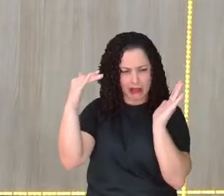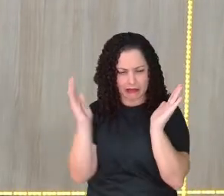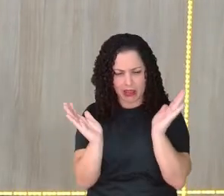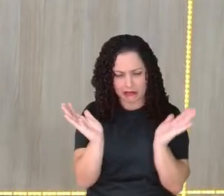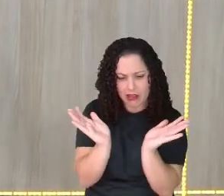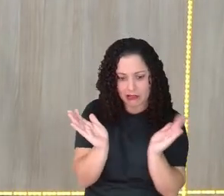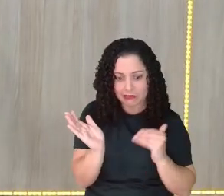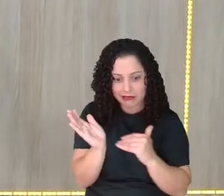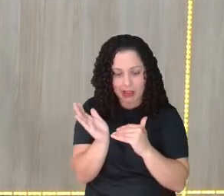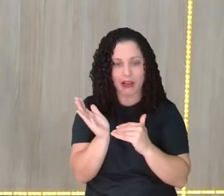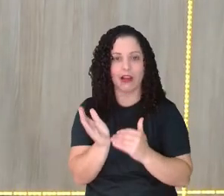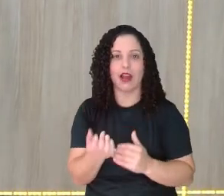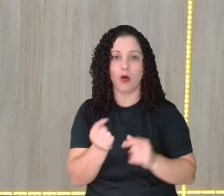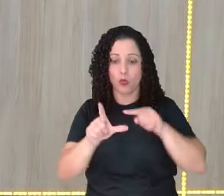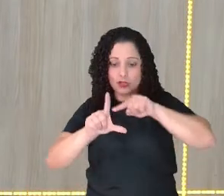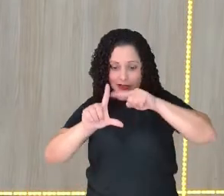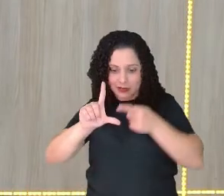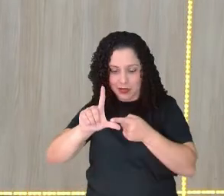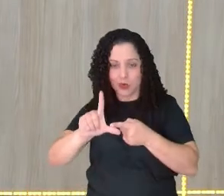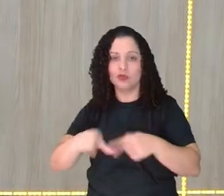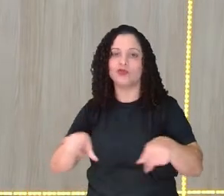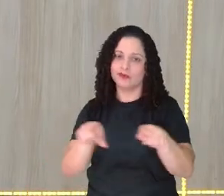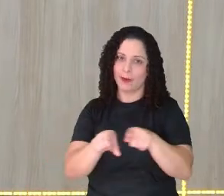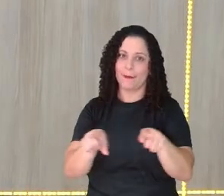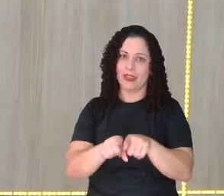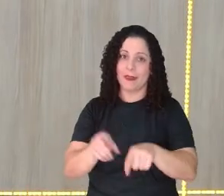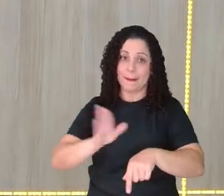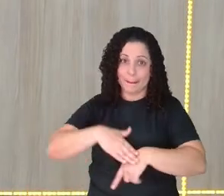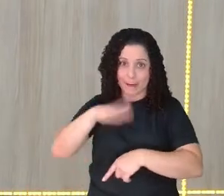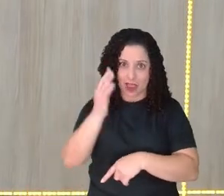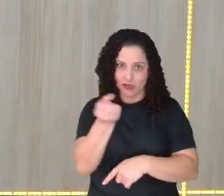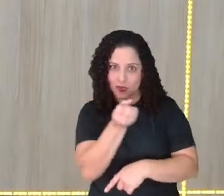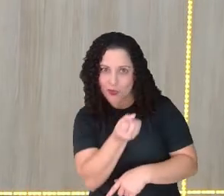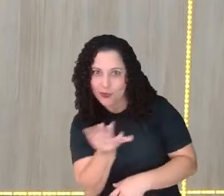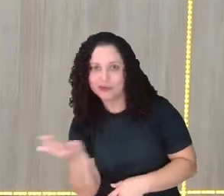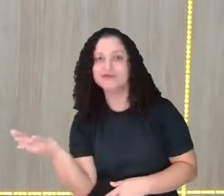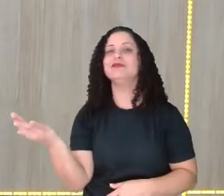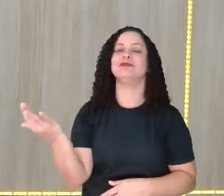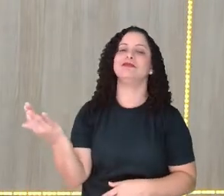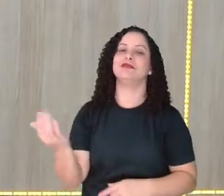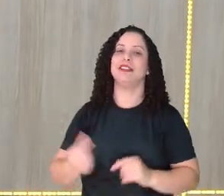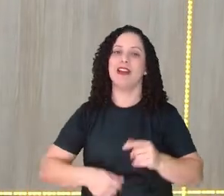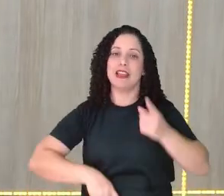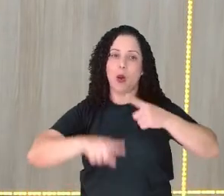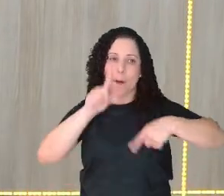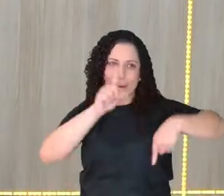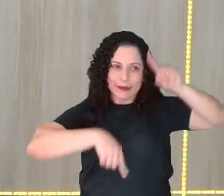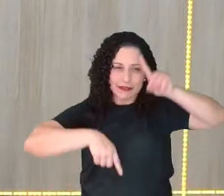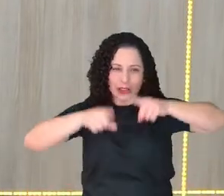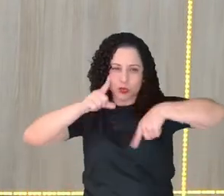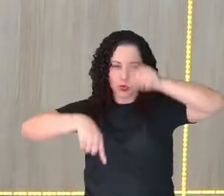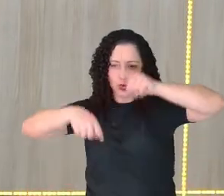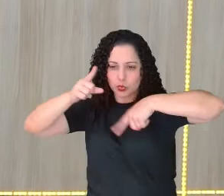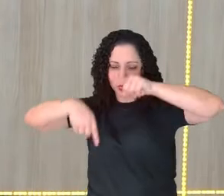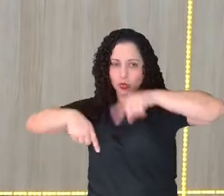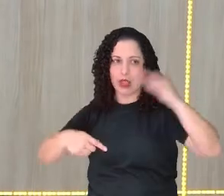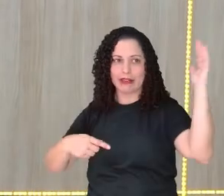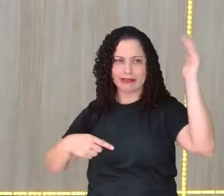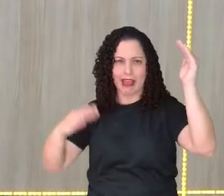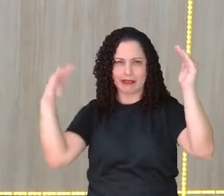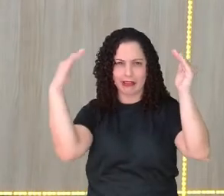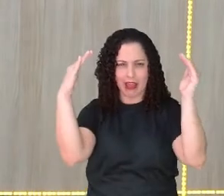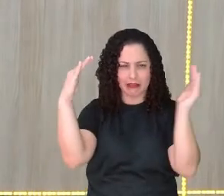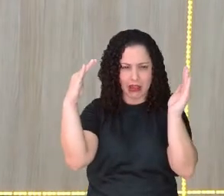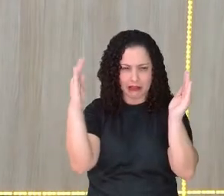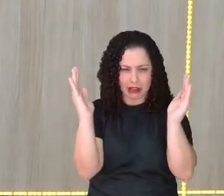aumentar também, tá? E pode notar que a cada vez que a gente vai aumentando a quantidade de lados, esses polígonos, eles